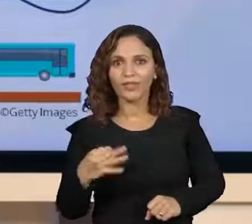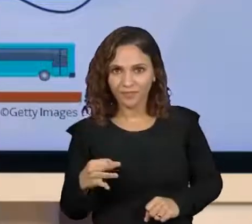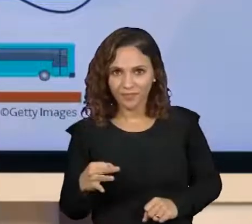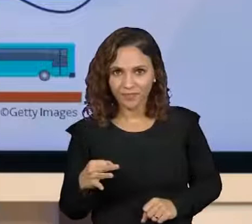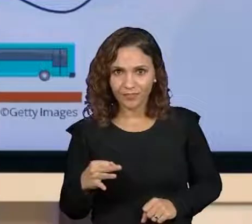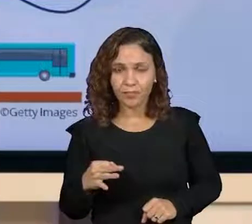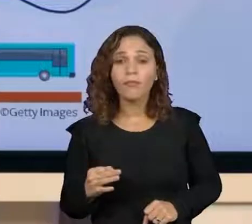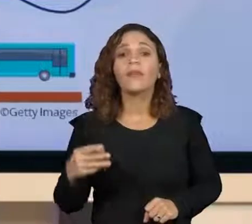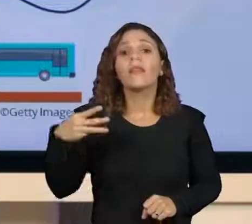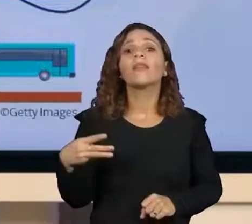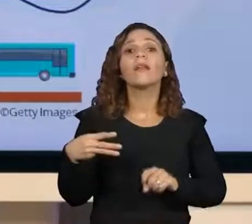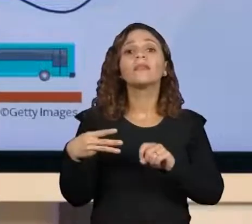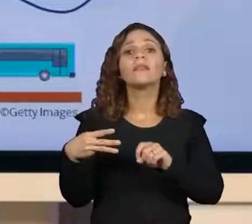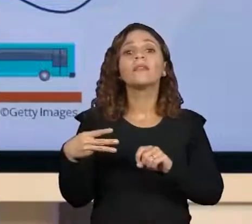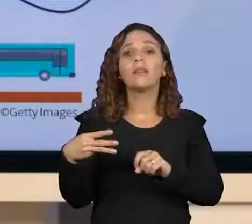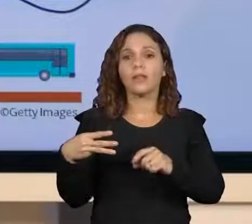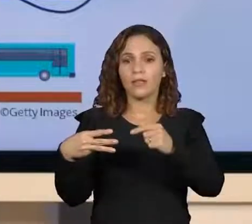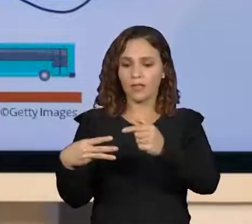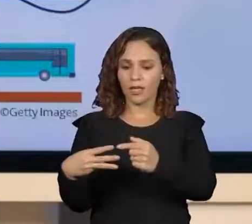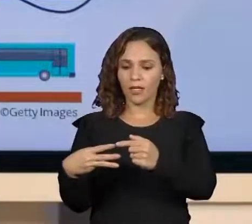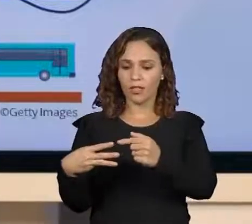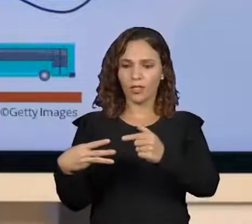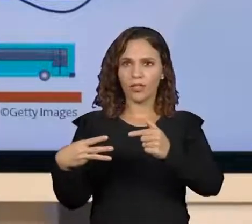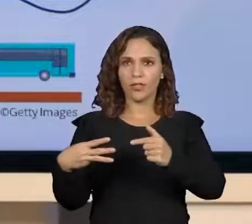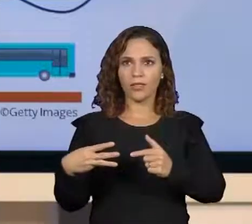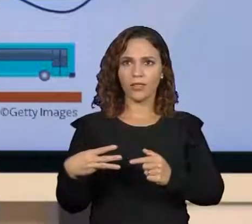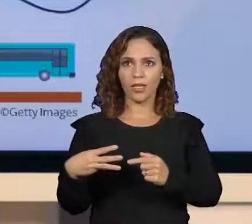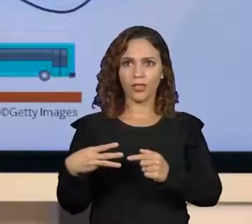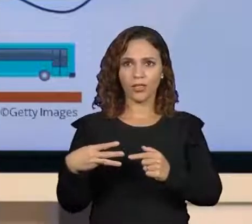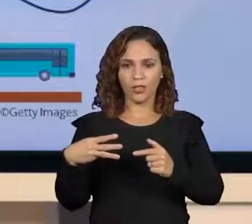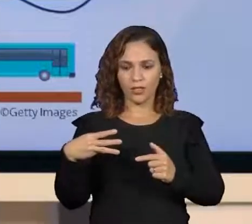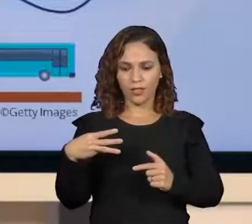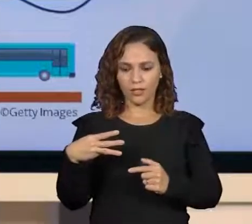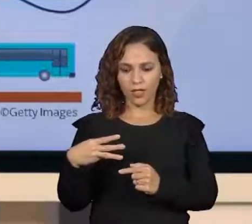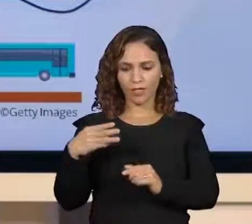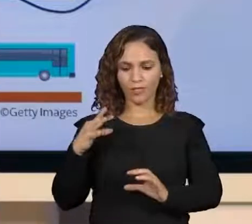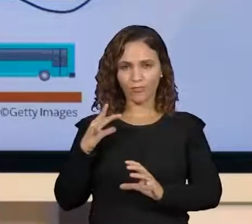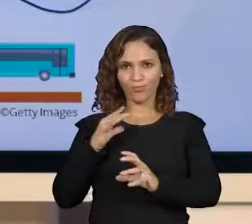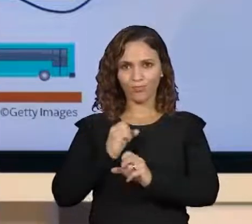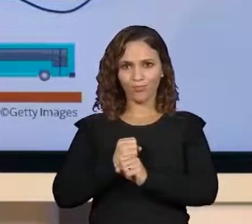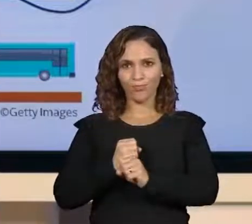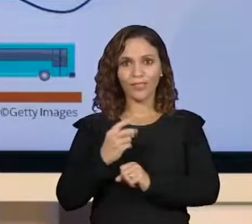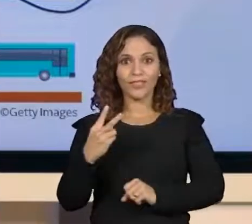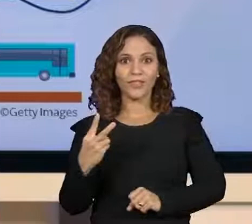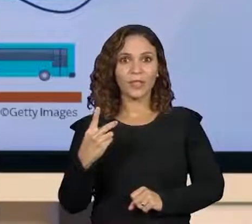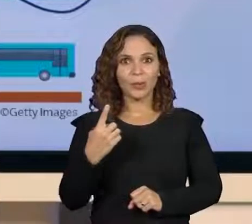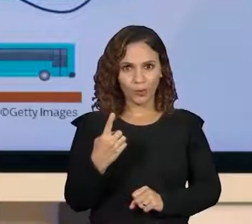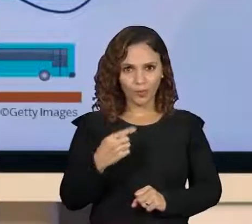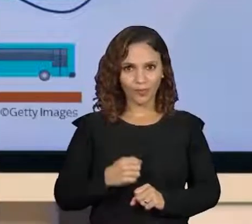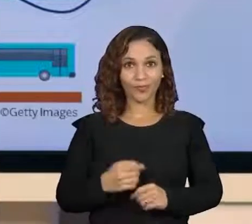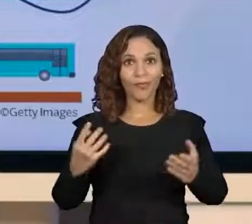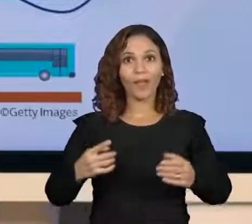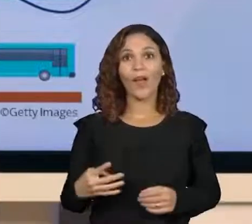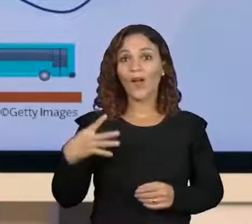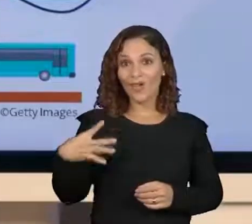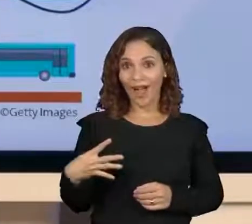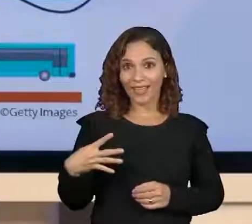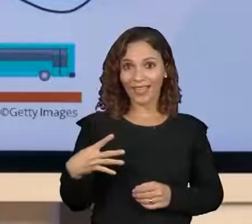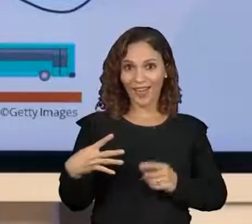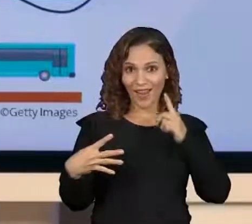prateleiras, 21. E em 4 prateleiras, 21 mais